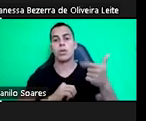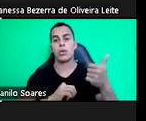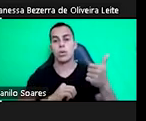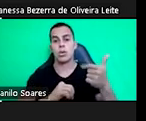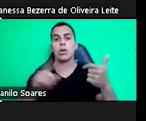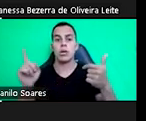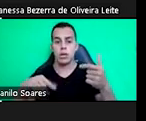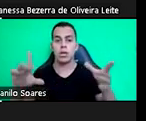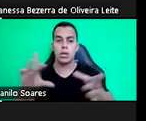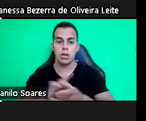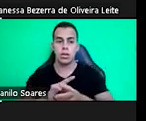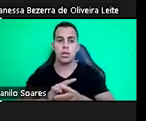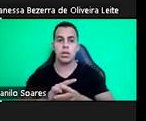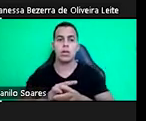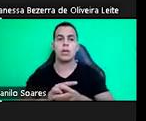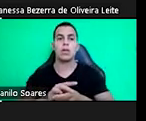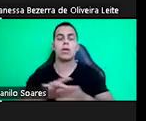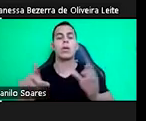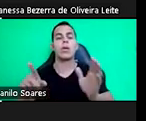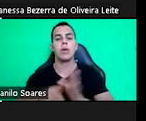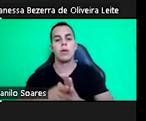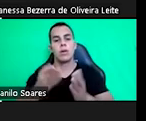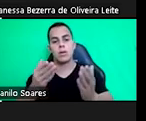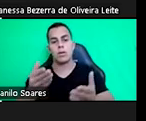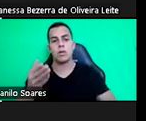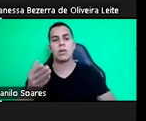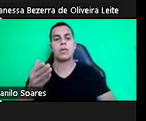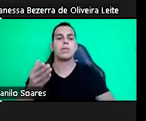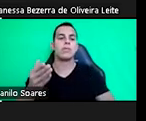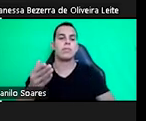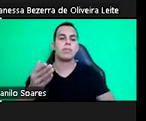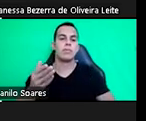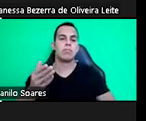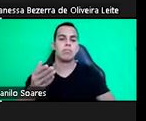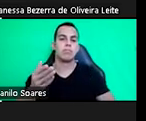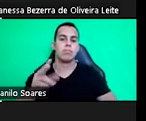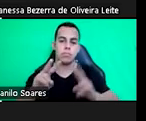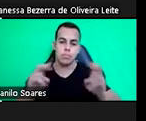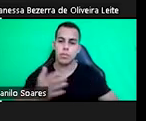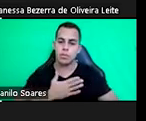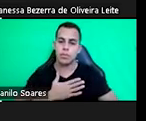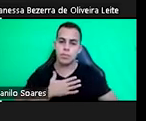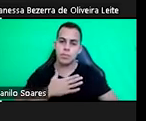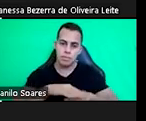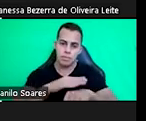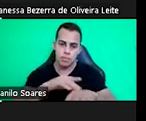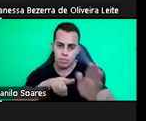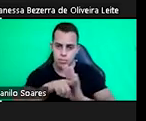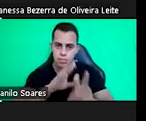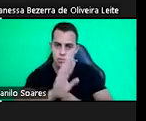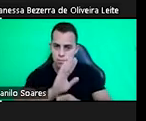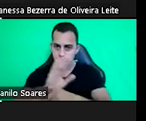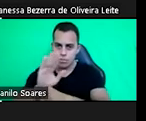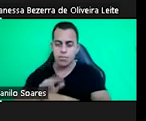diretamente vinculadas ao Physiogen Lab aqui no ICB, sob minha supervisão. E